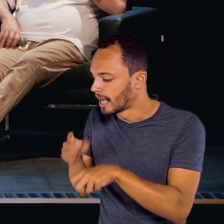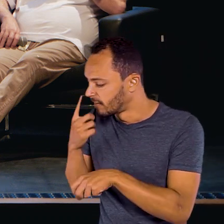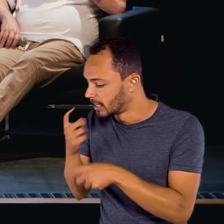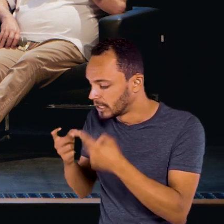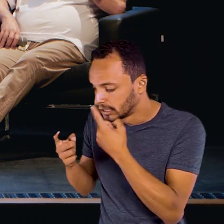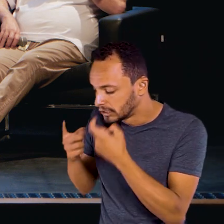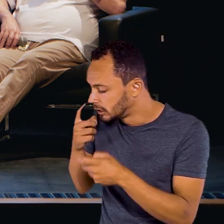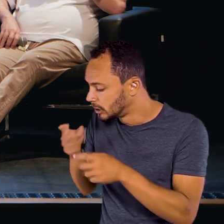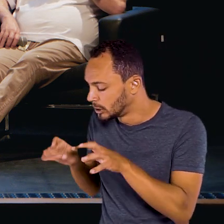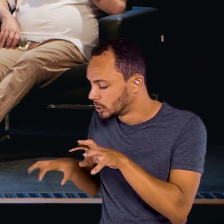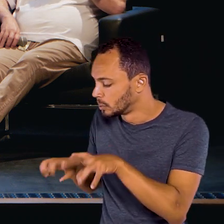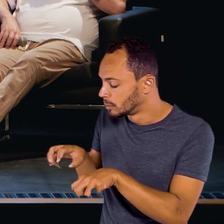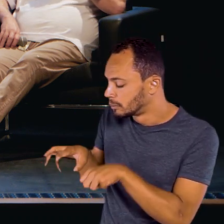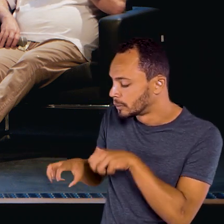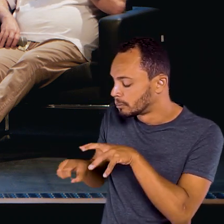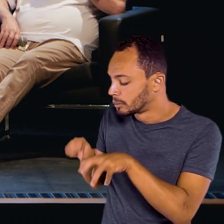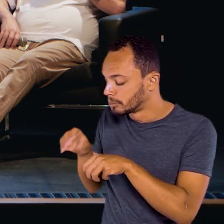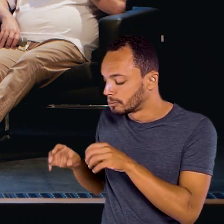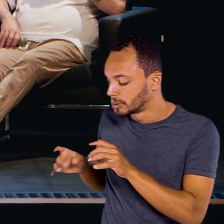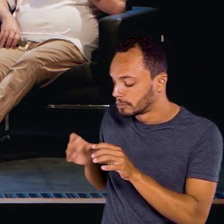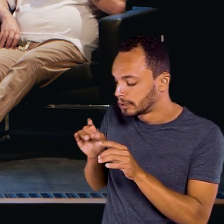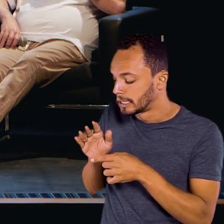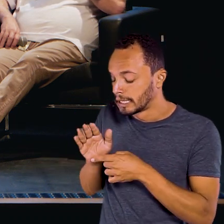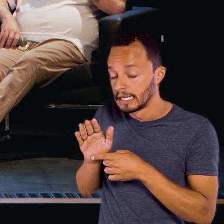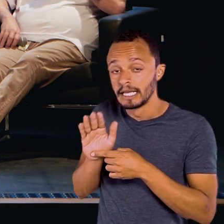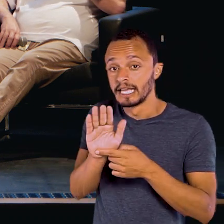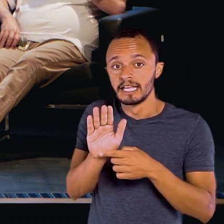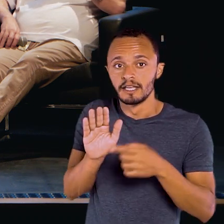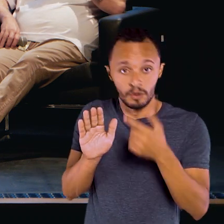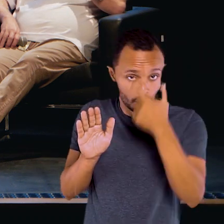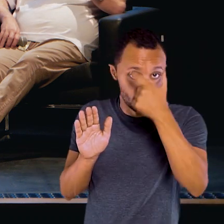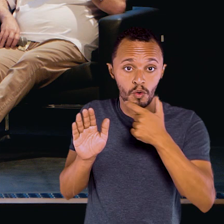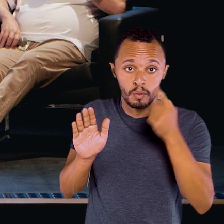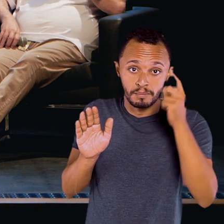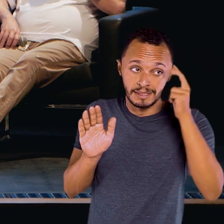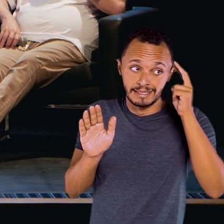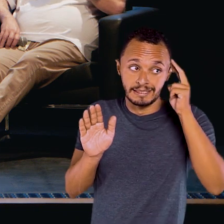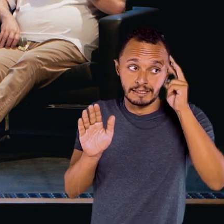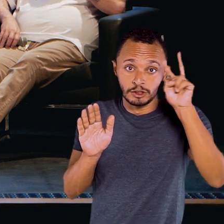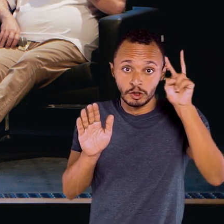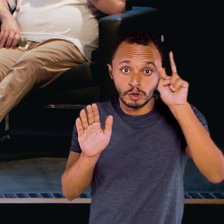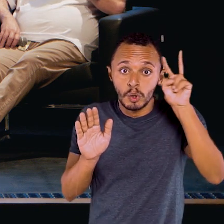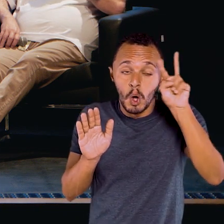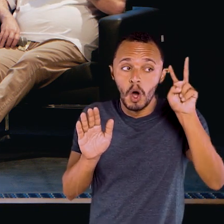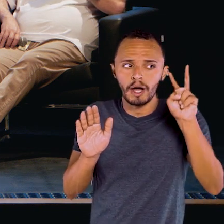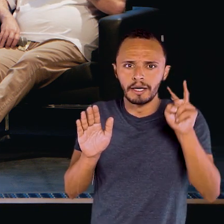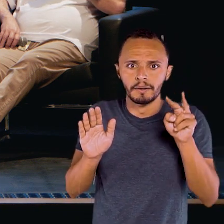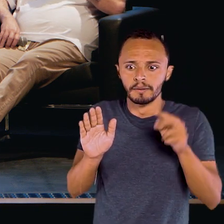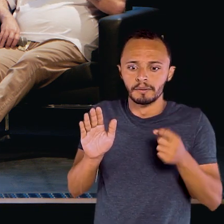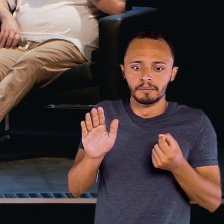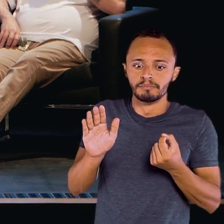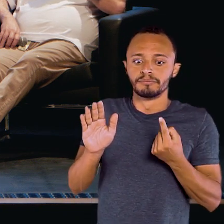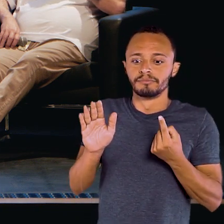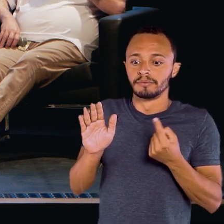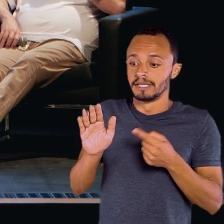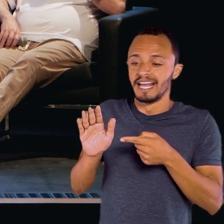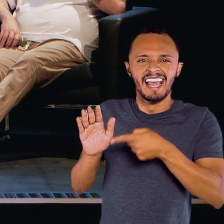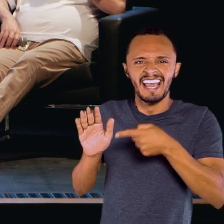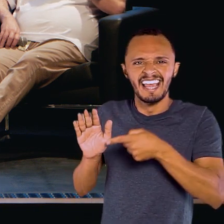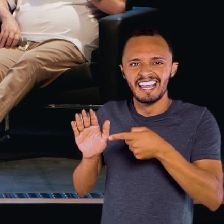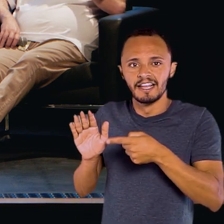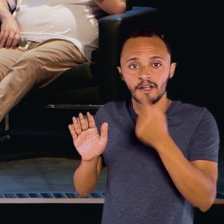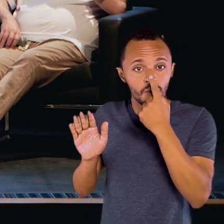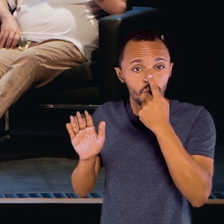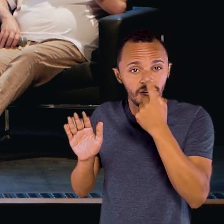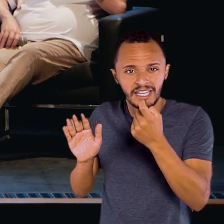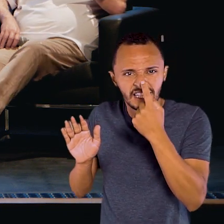se não me engano, o livro. E ninguém falou nada, que o personagem Drummond estava catando coisas, tipo,